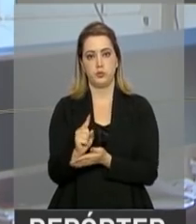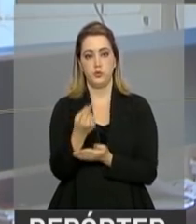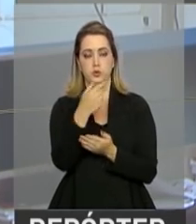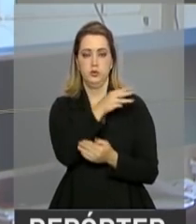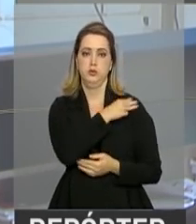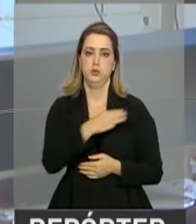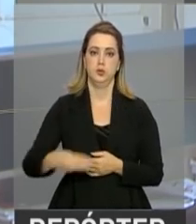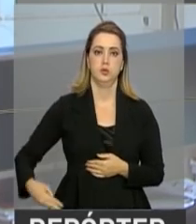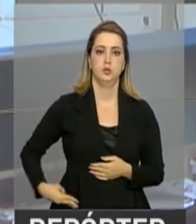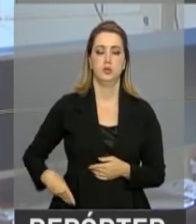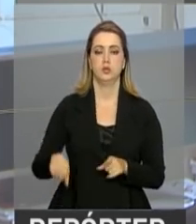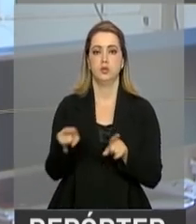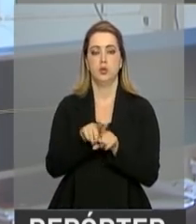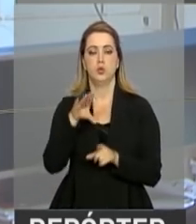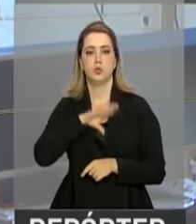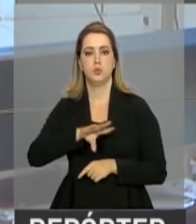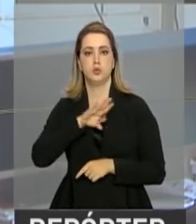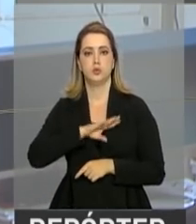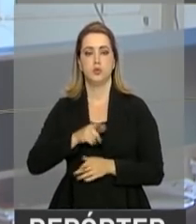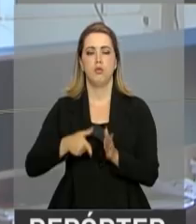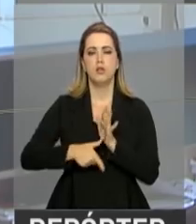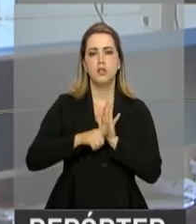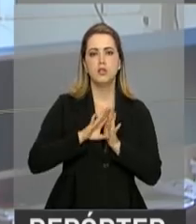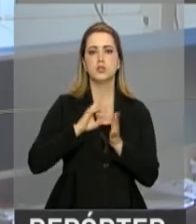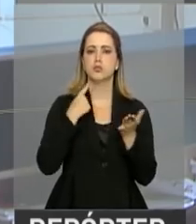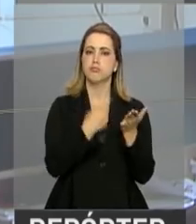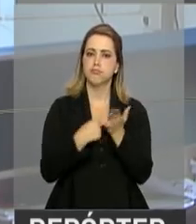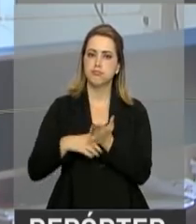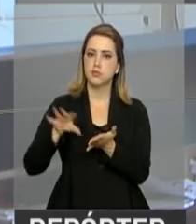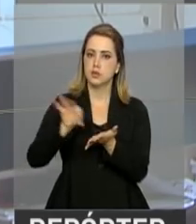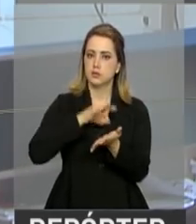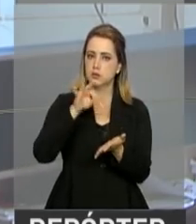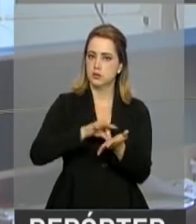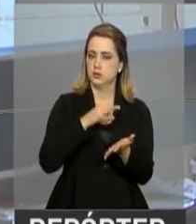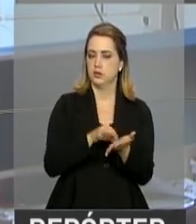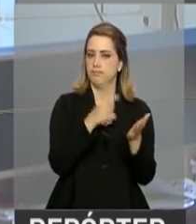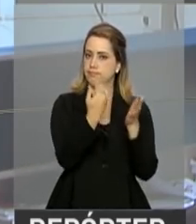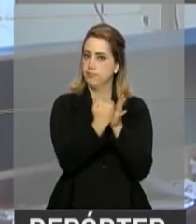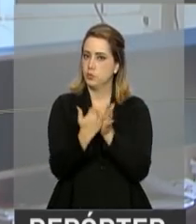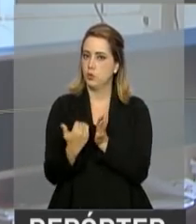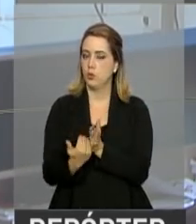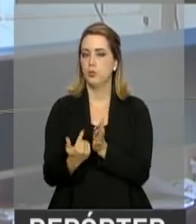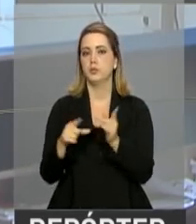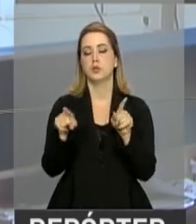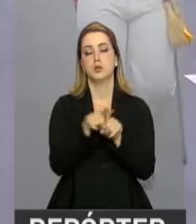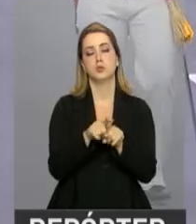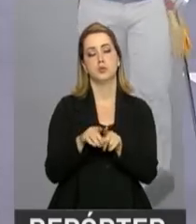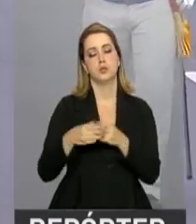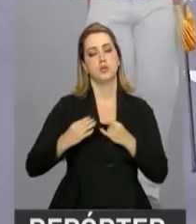países assinaram acordos e definiram agenda comum em áreas como ciência e tecnologia.